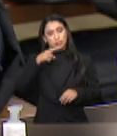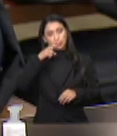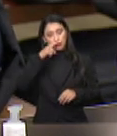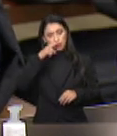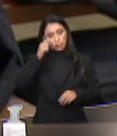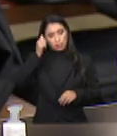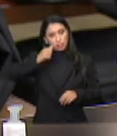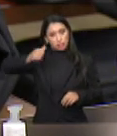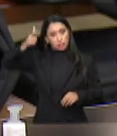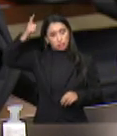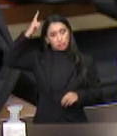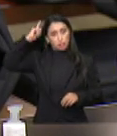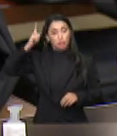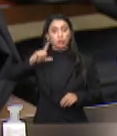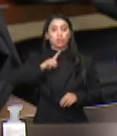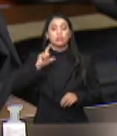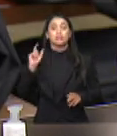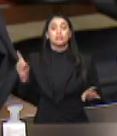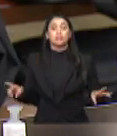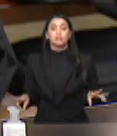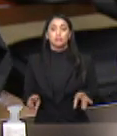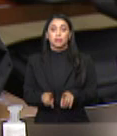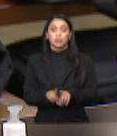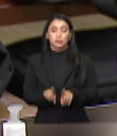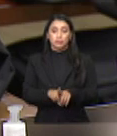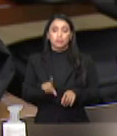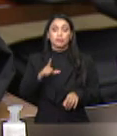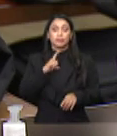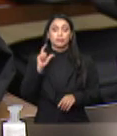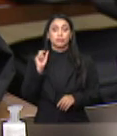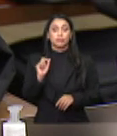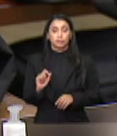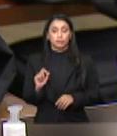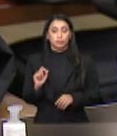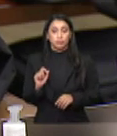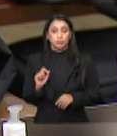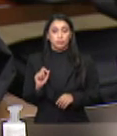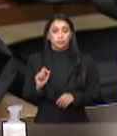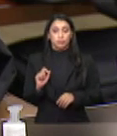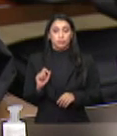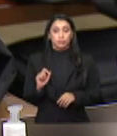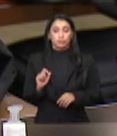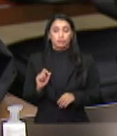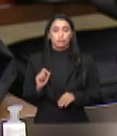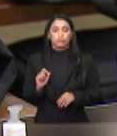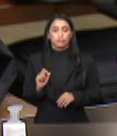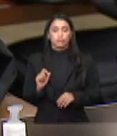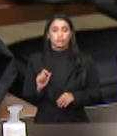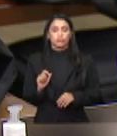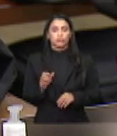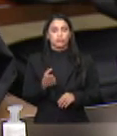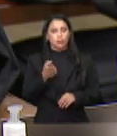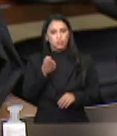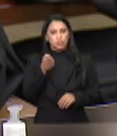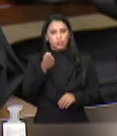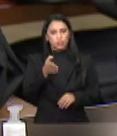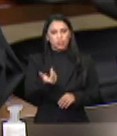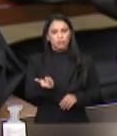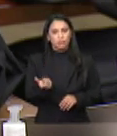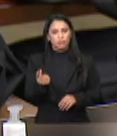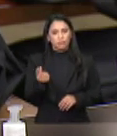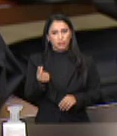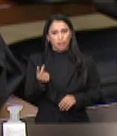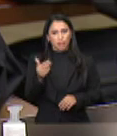e Alexandre de Moraes, a também estabelecermos um direcionamento de verbas mínimas para